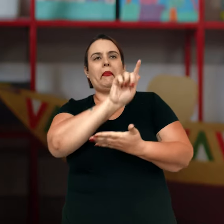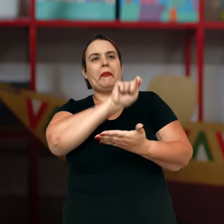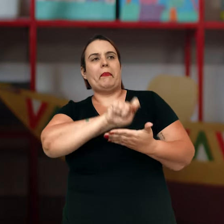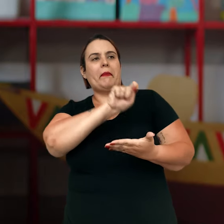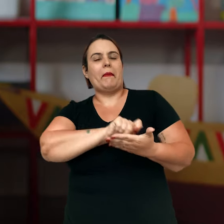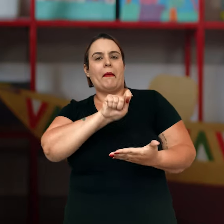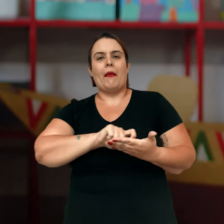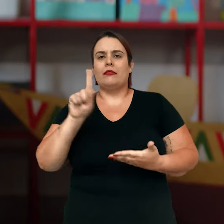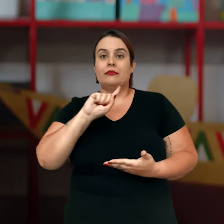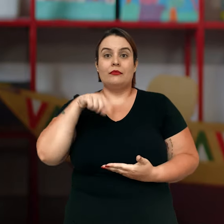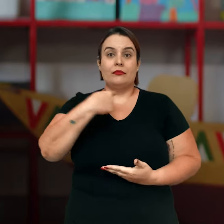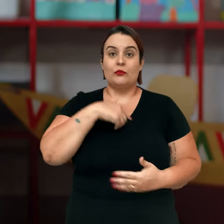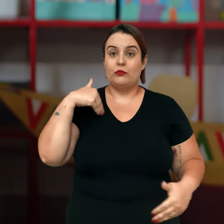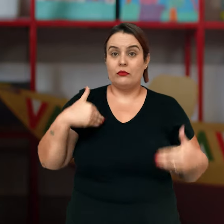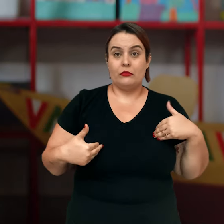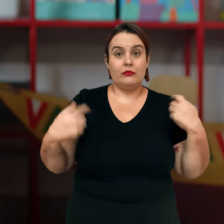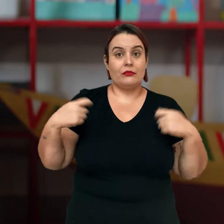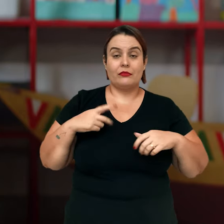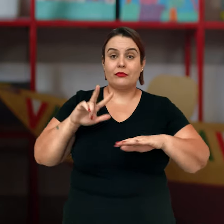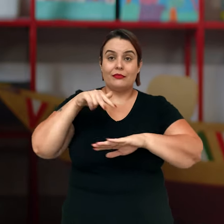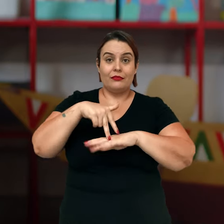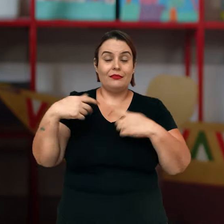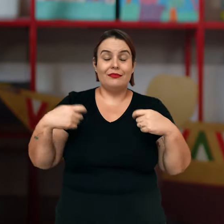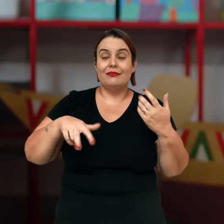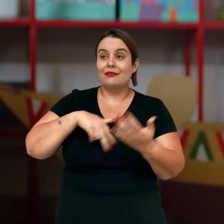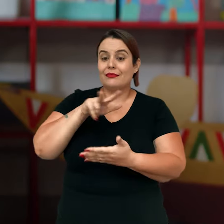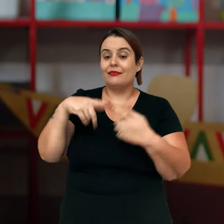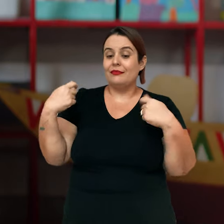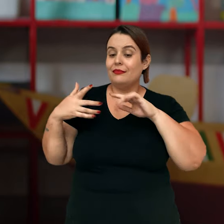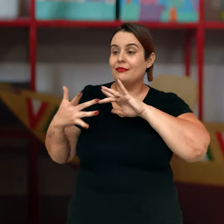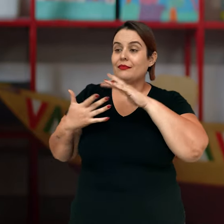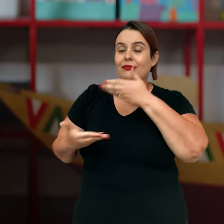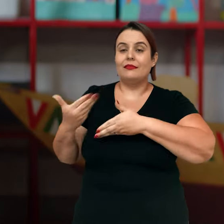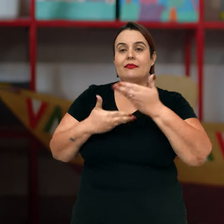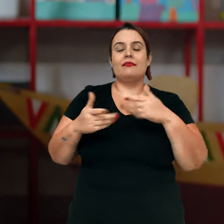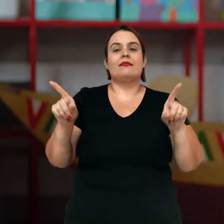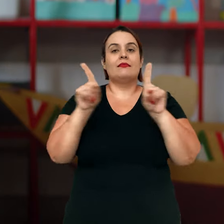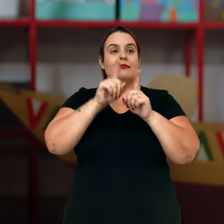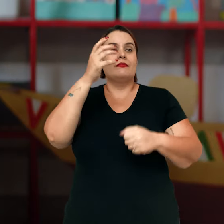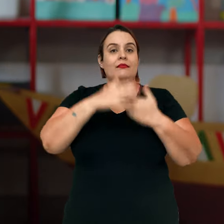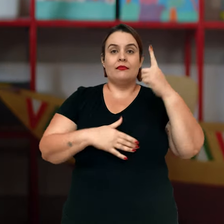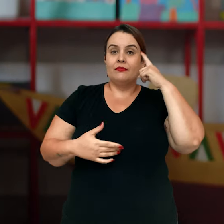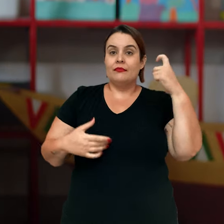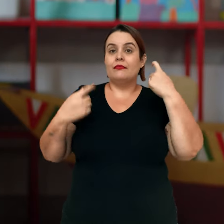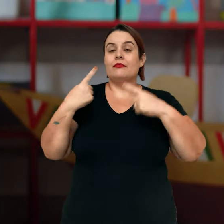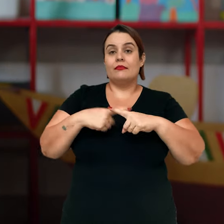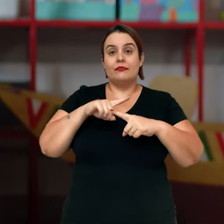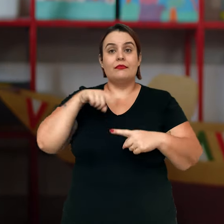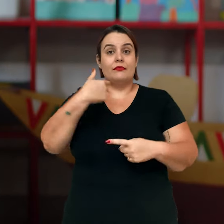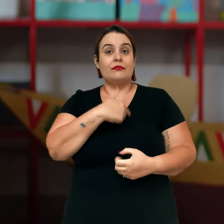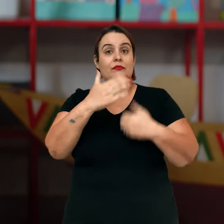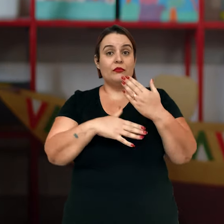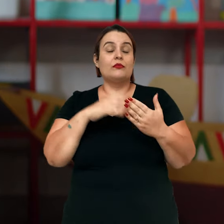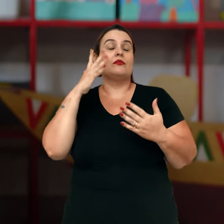copiando, né? A gente é corpo, a gente precisa levantar, a gente precisa dançar, a gente precisa se relacionar e criar. Porque quando a gente